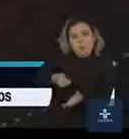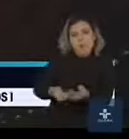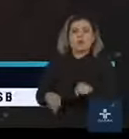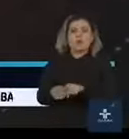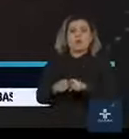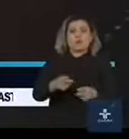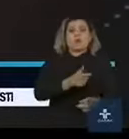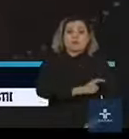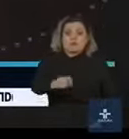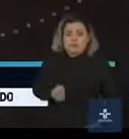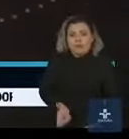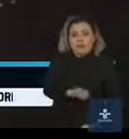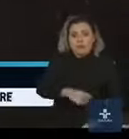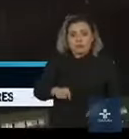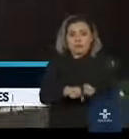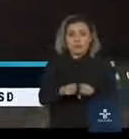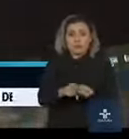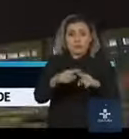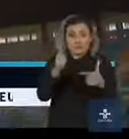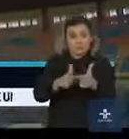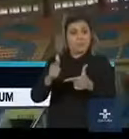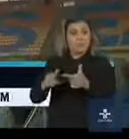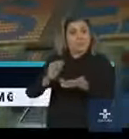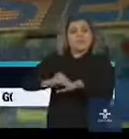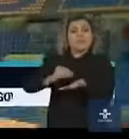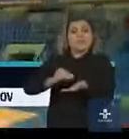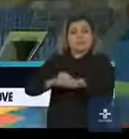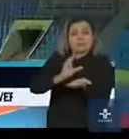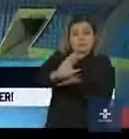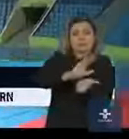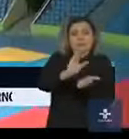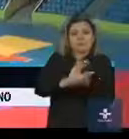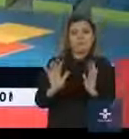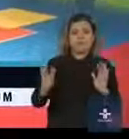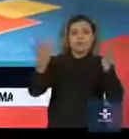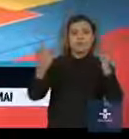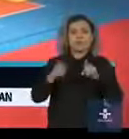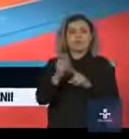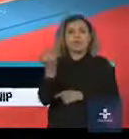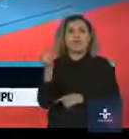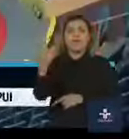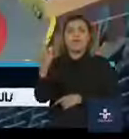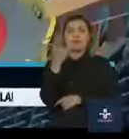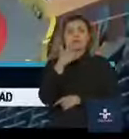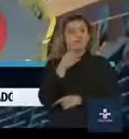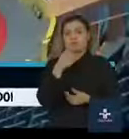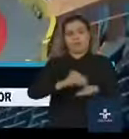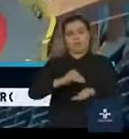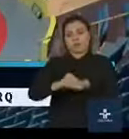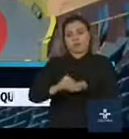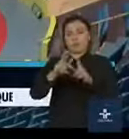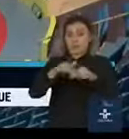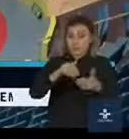shows famosos, mas tem problemas, como a falta de estruturas modernas para eventos e de ar-condicionado. Segundo a Secretaria Estadual